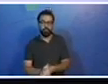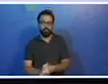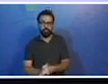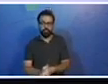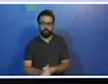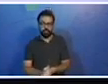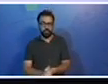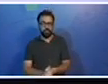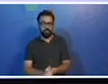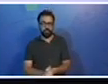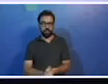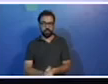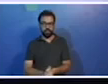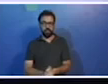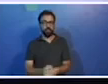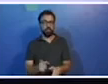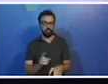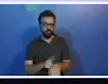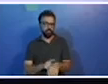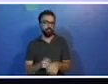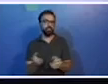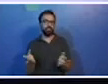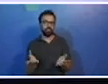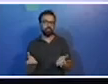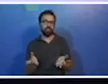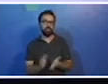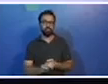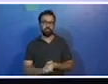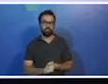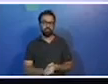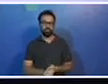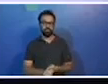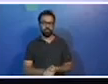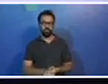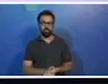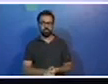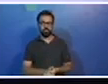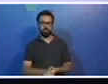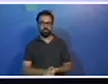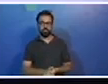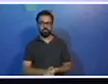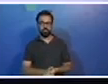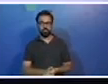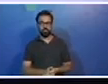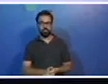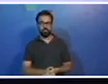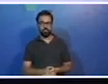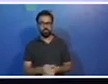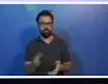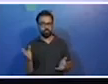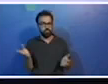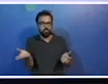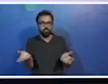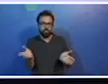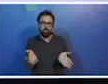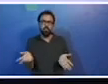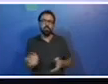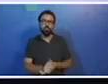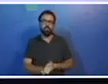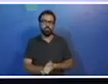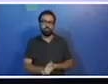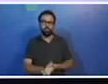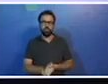the moment, neste momento. São expressões irmãs aí, tá, gente? At present, no